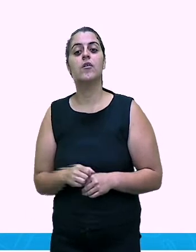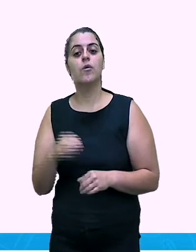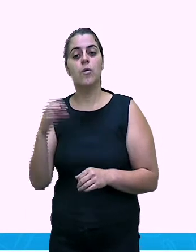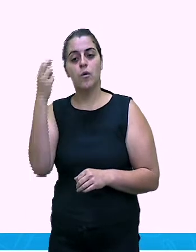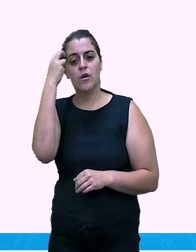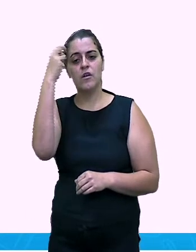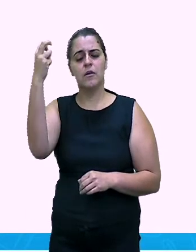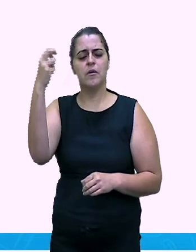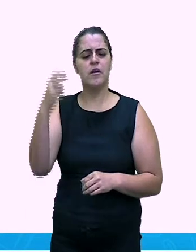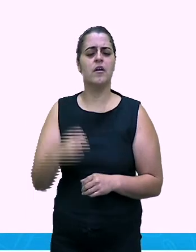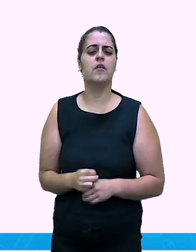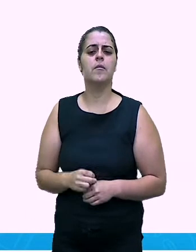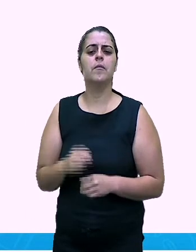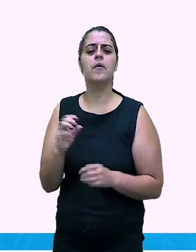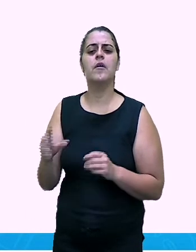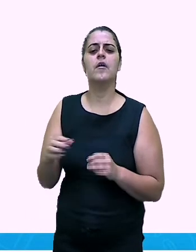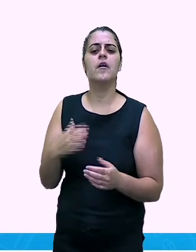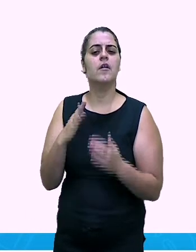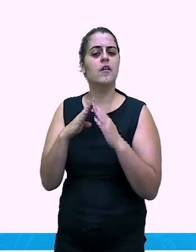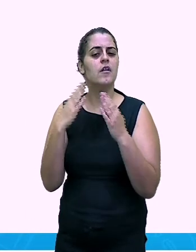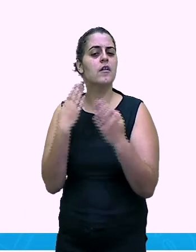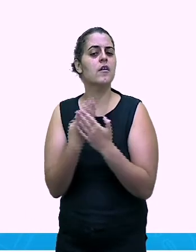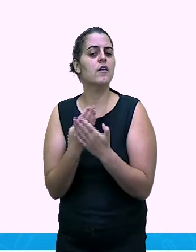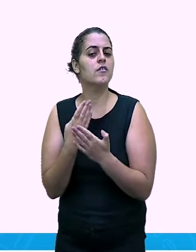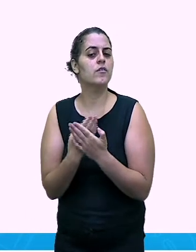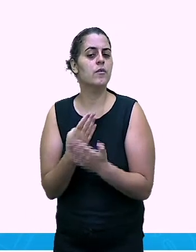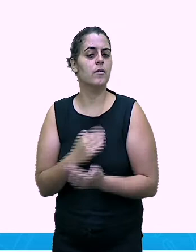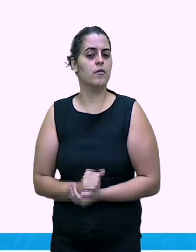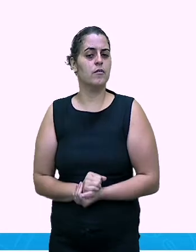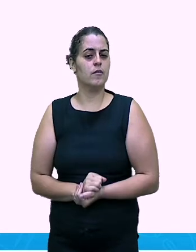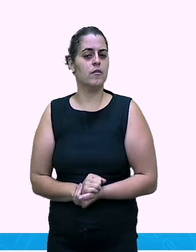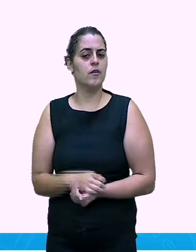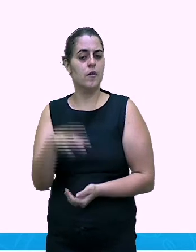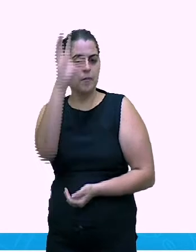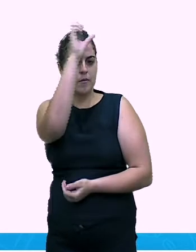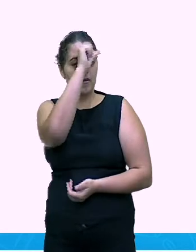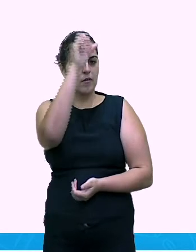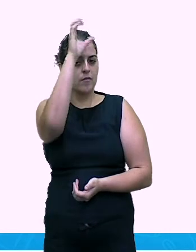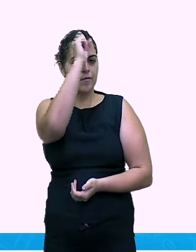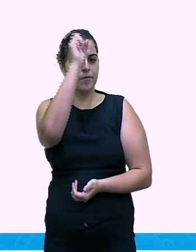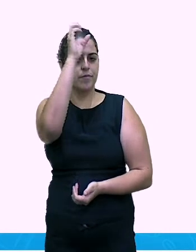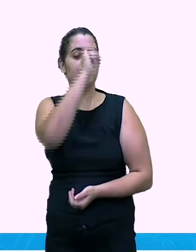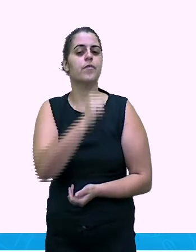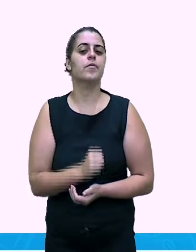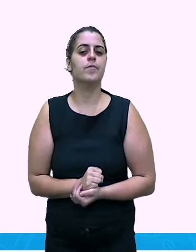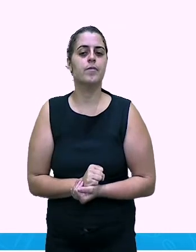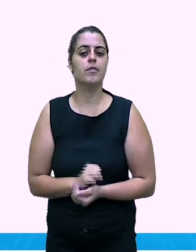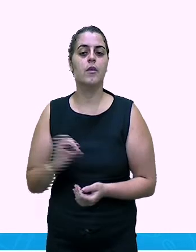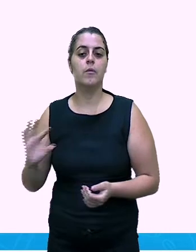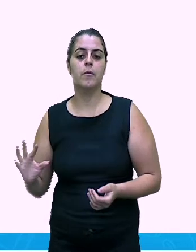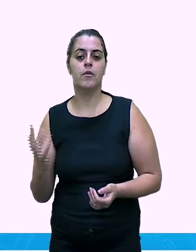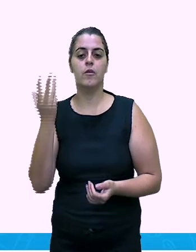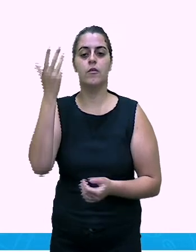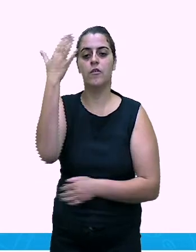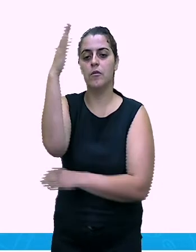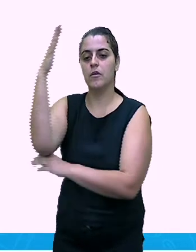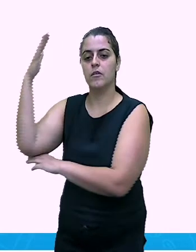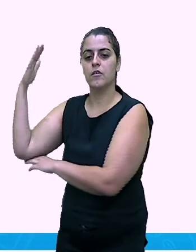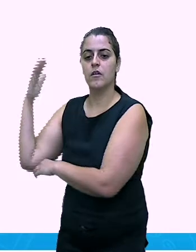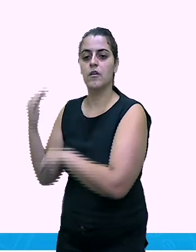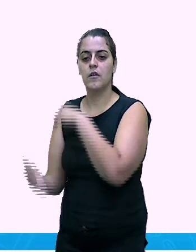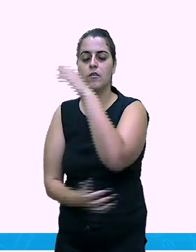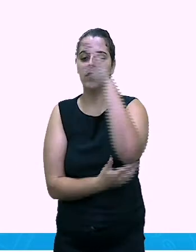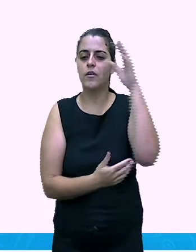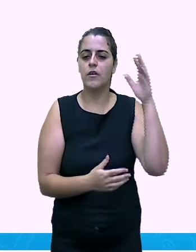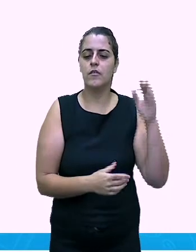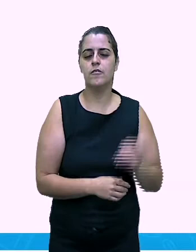ele adquiriu o conhecimento na escola. É na escola que nós desvendamos todos